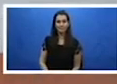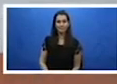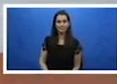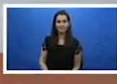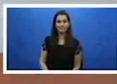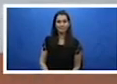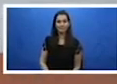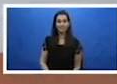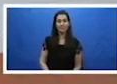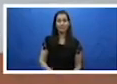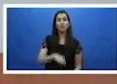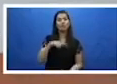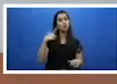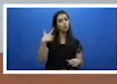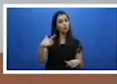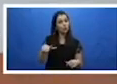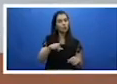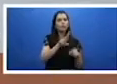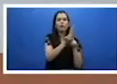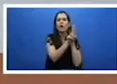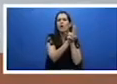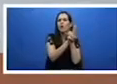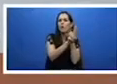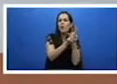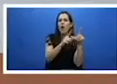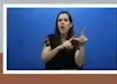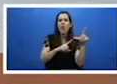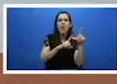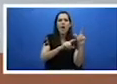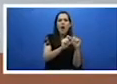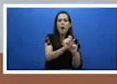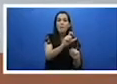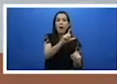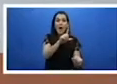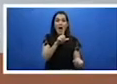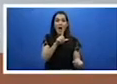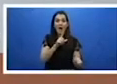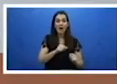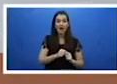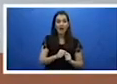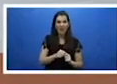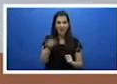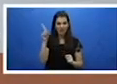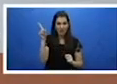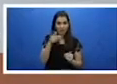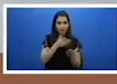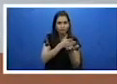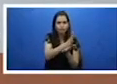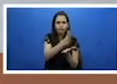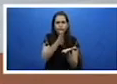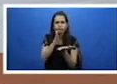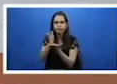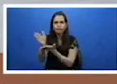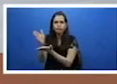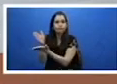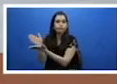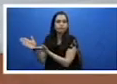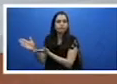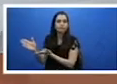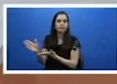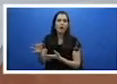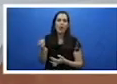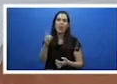Recuo do parágrafo, letra maiúscula. Essa divisão, vírgula,